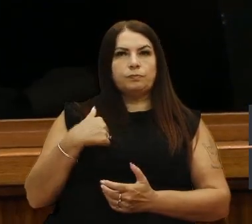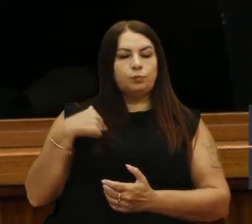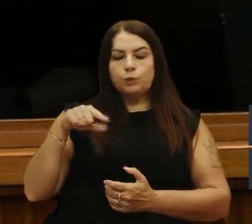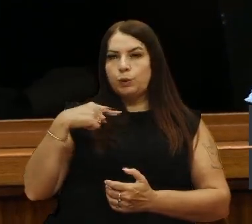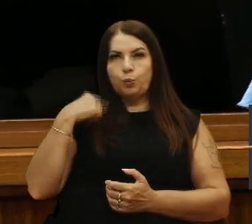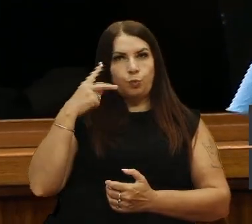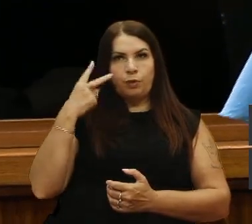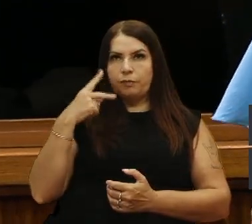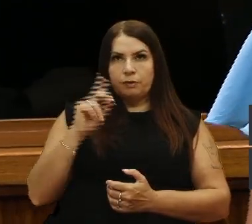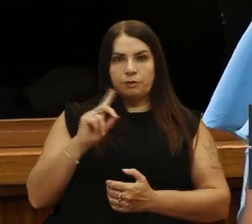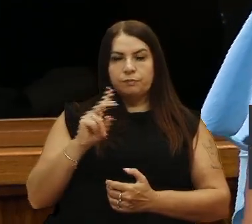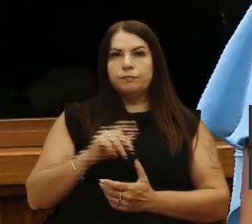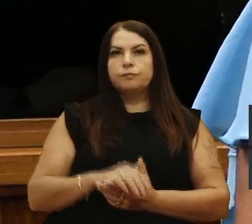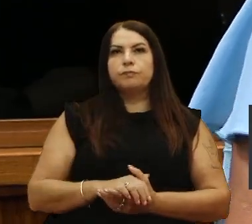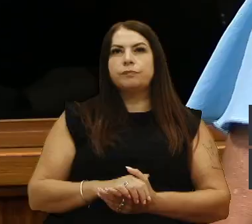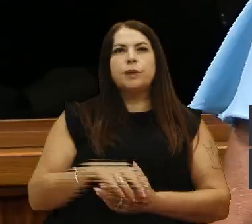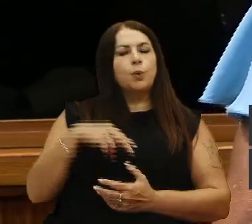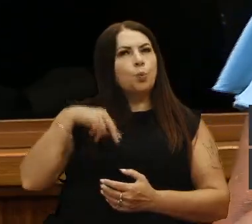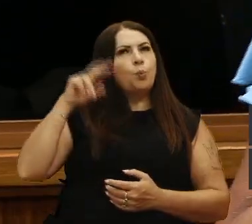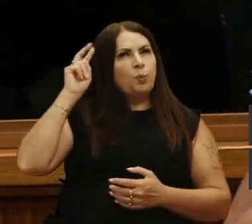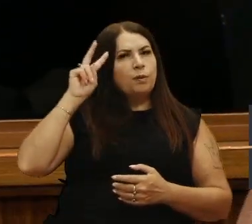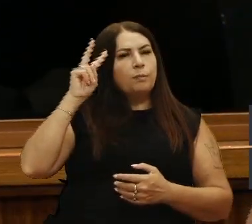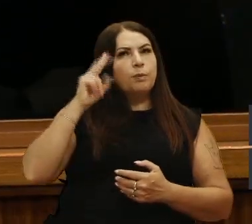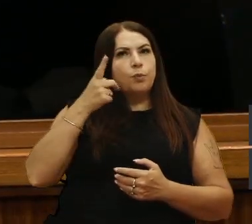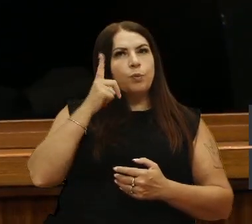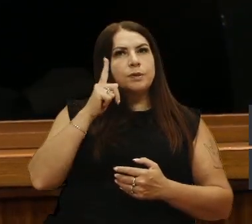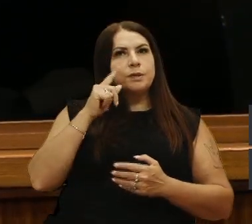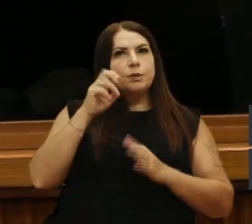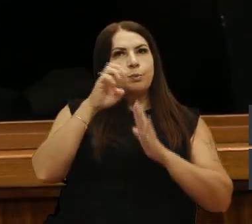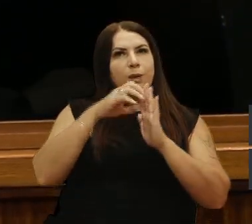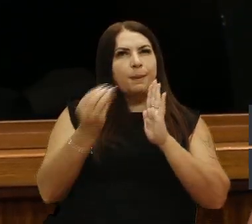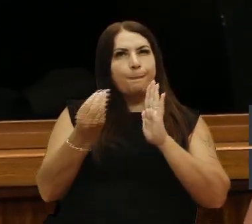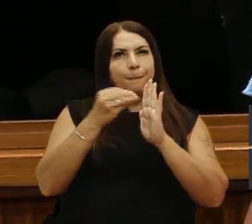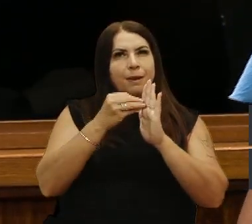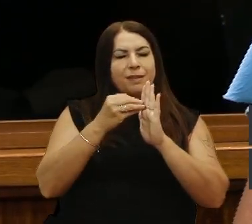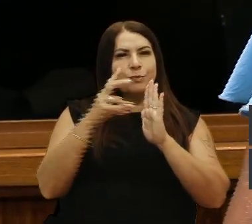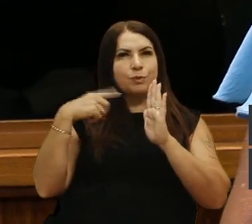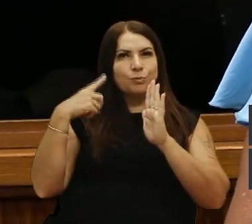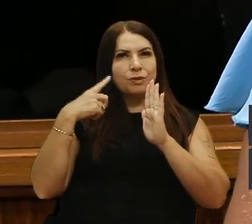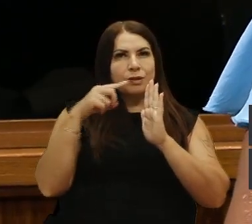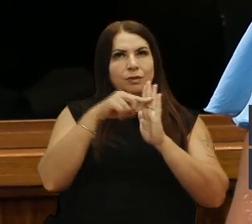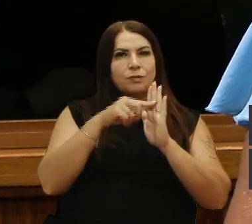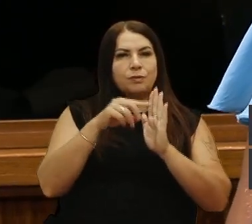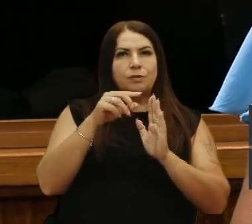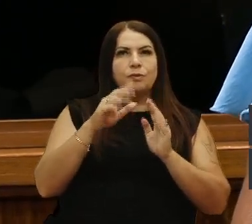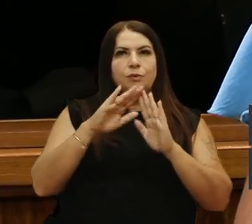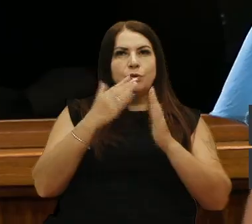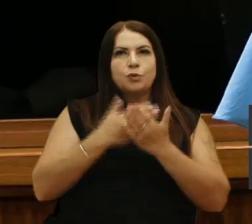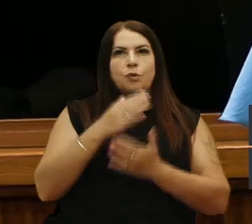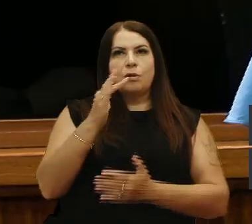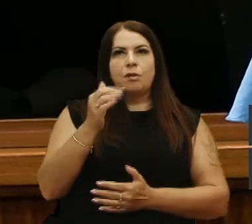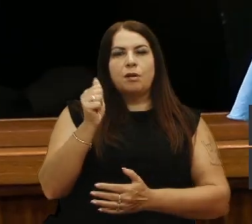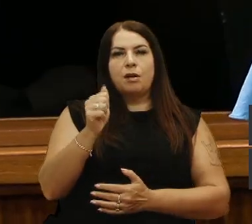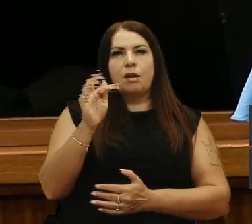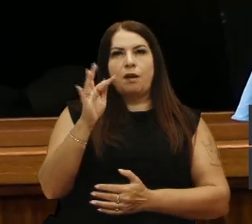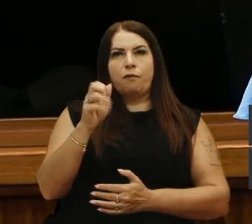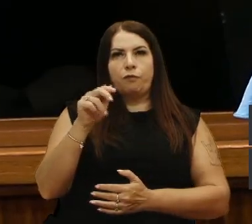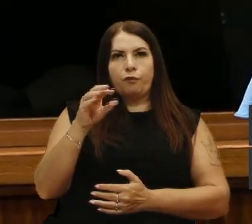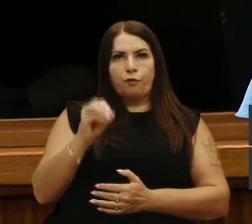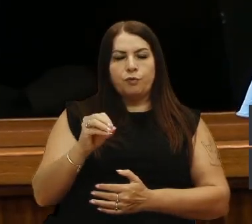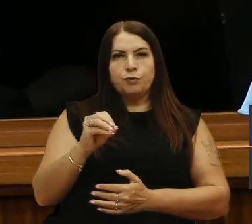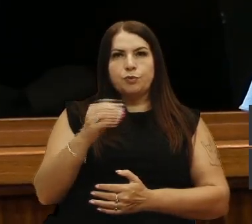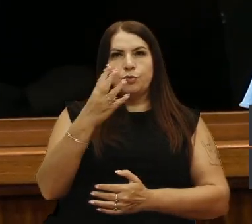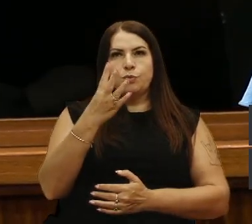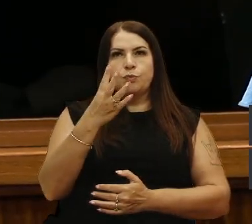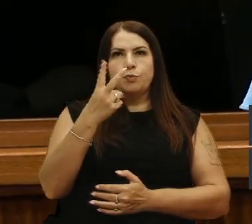vereadora, enfim, eu lembro que se conseguiu uma emenda para a escola ali, Afonso Seco, de 250 mil, à época